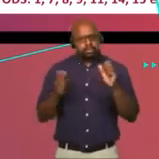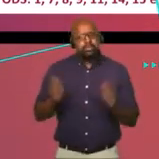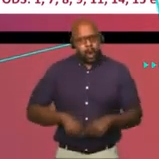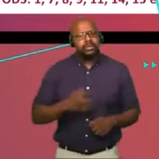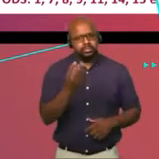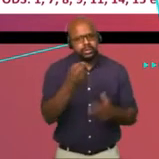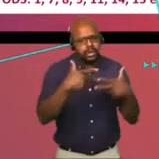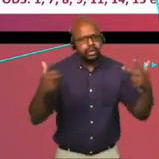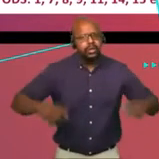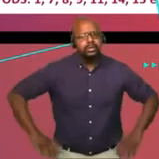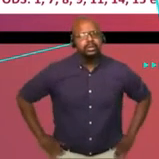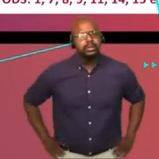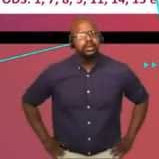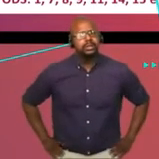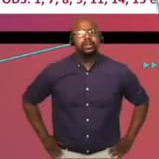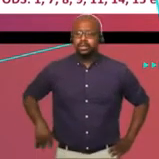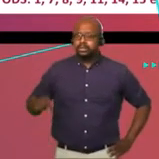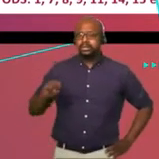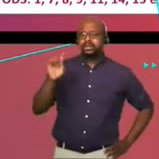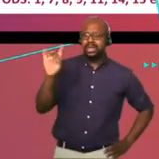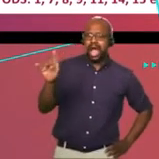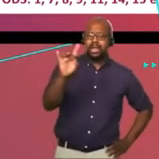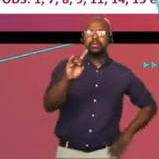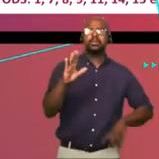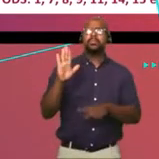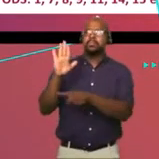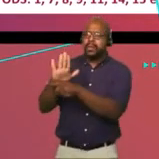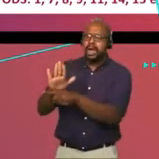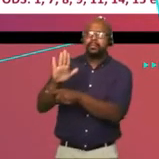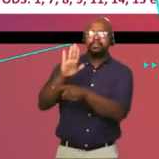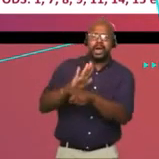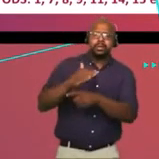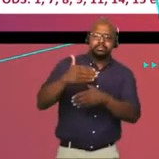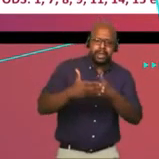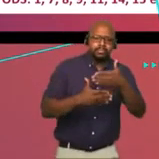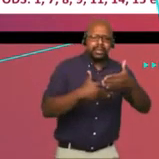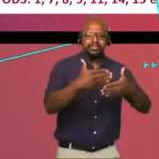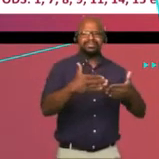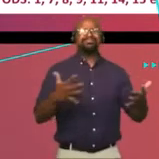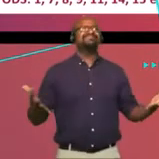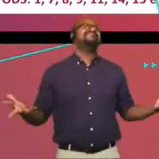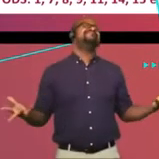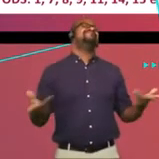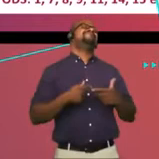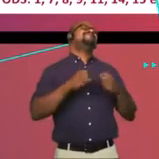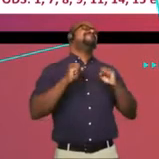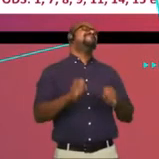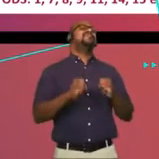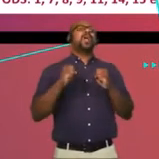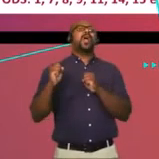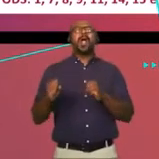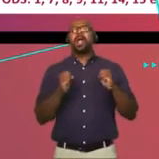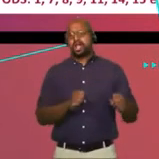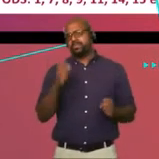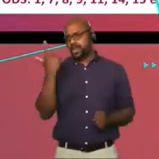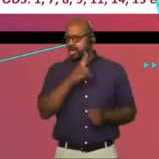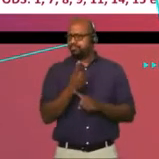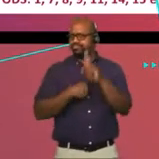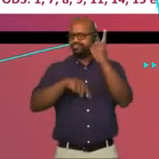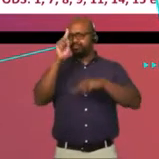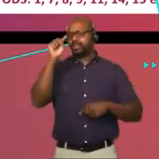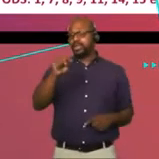fazer muita coisa se cada um botão tijolinho nós vamos fazer uma mu é fantástica para construir isso vá